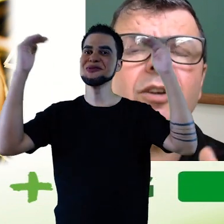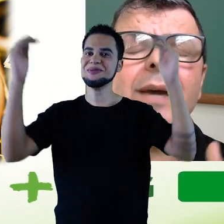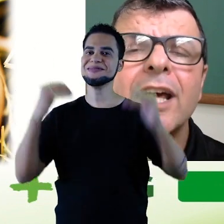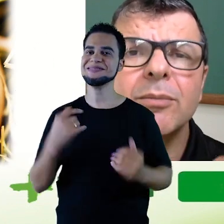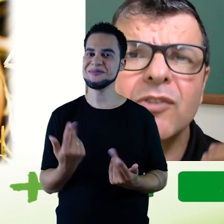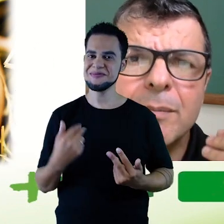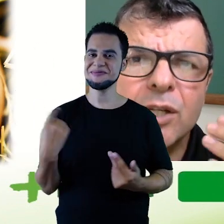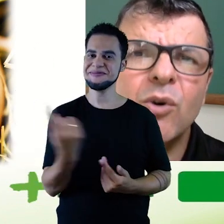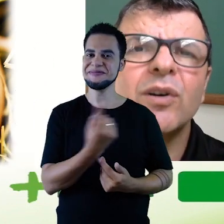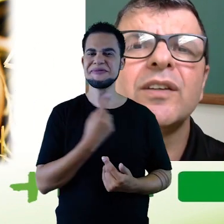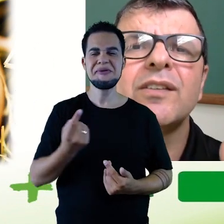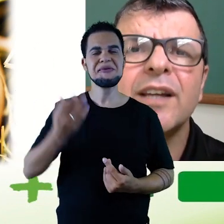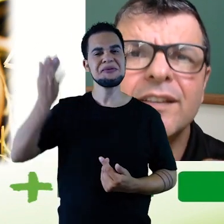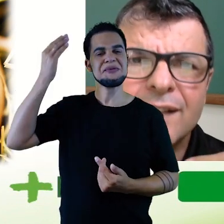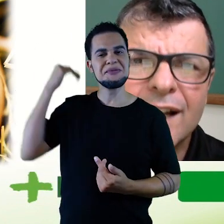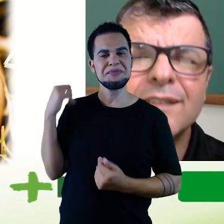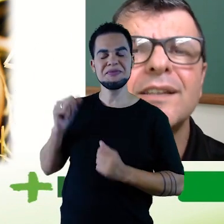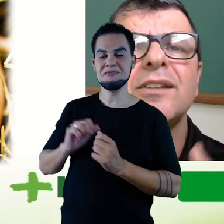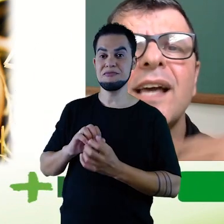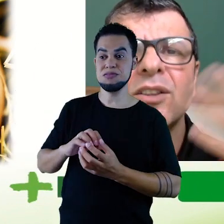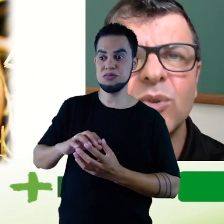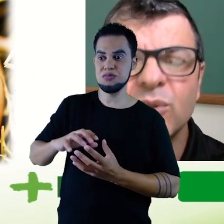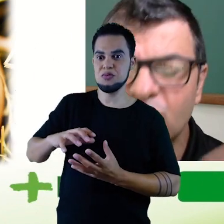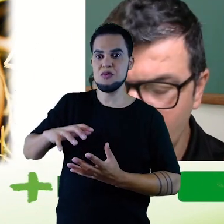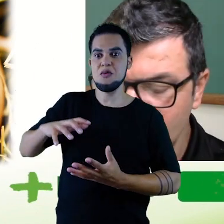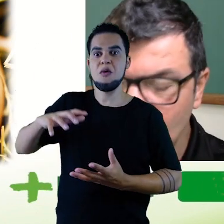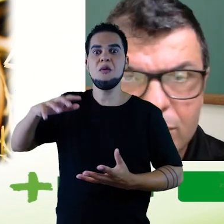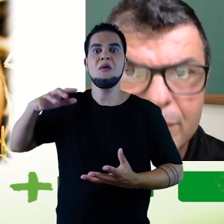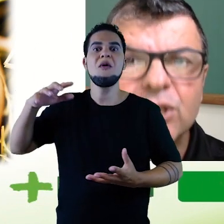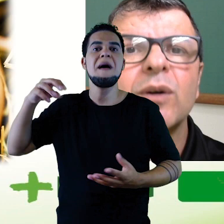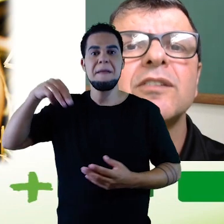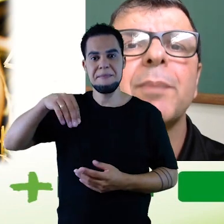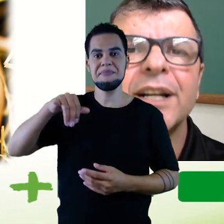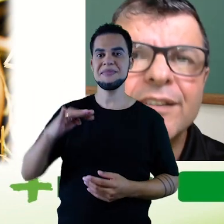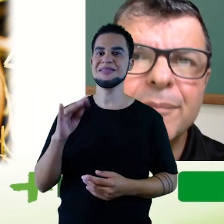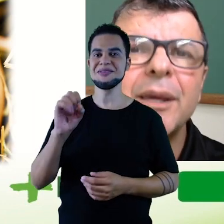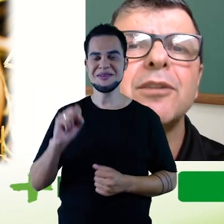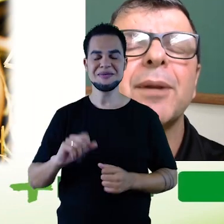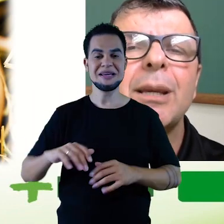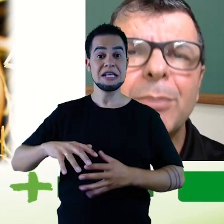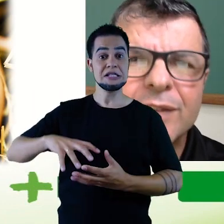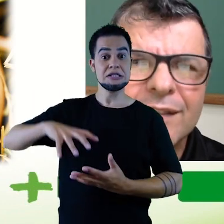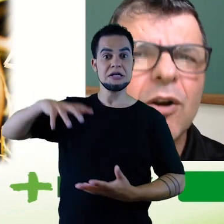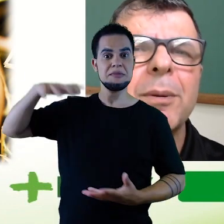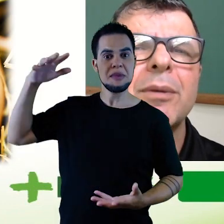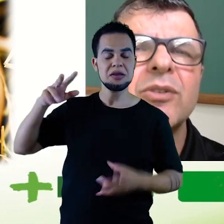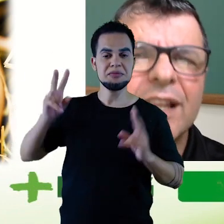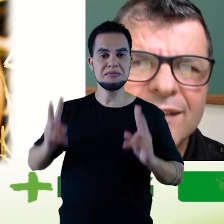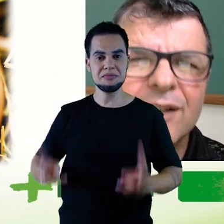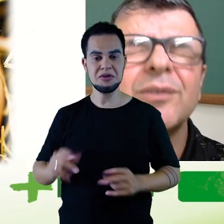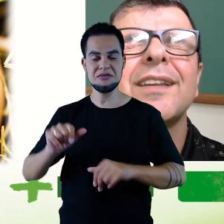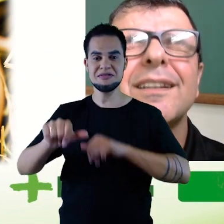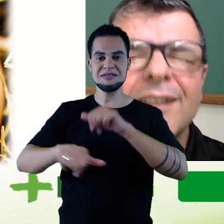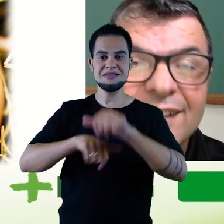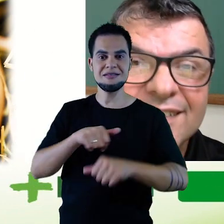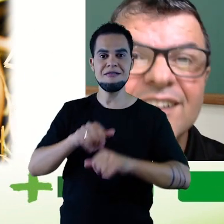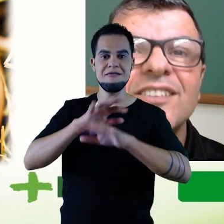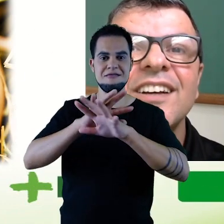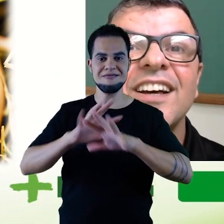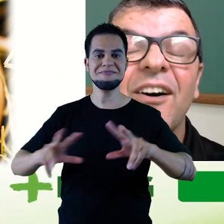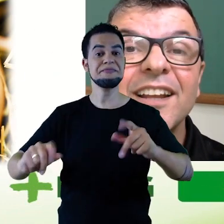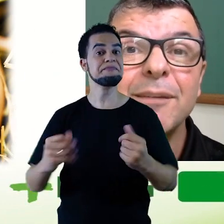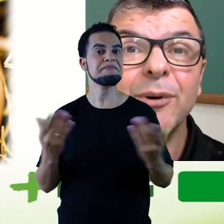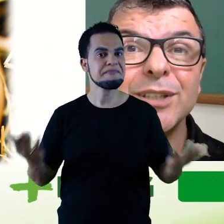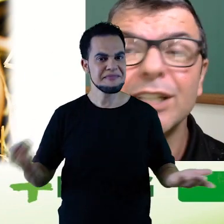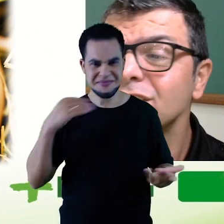nós éramos embriões e recém-nascidos e adultos. Toma mitose para crescimento, para reposição, para manutenção,